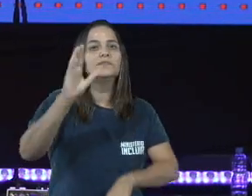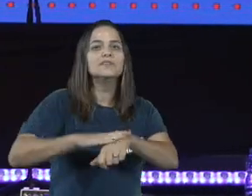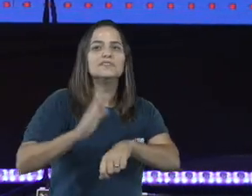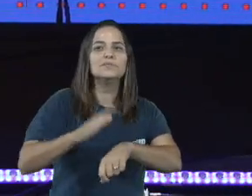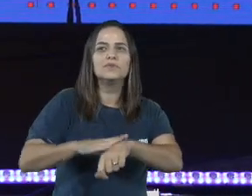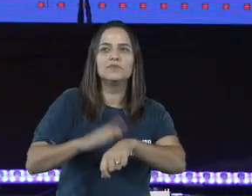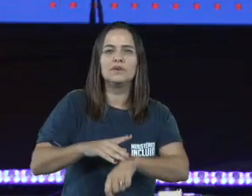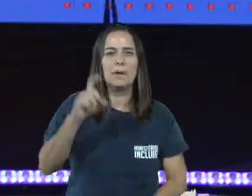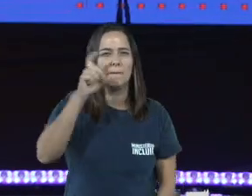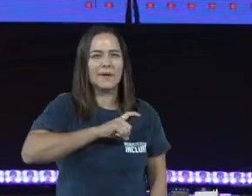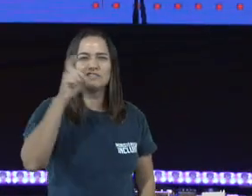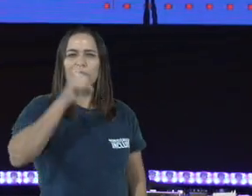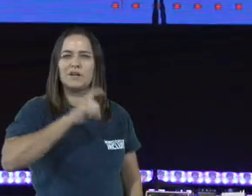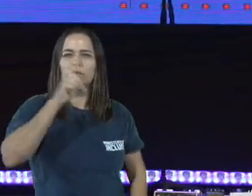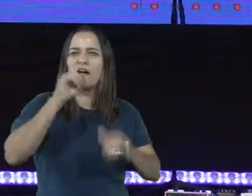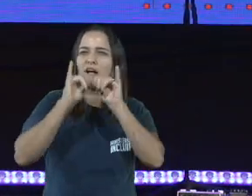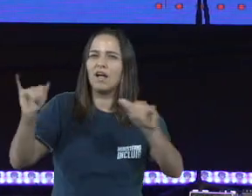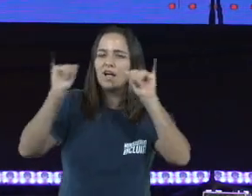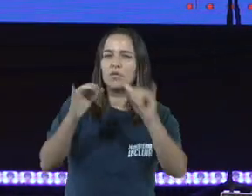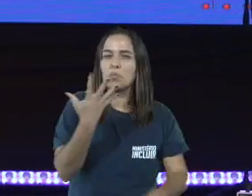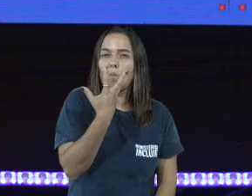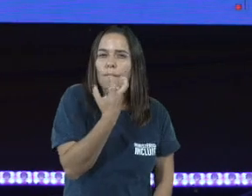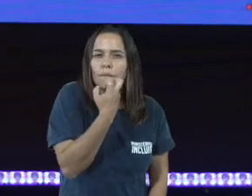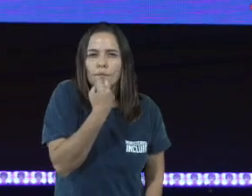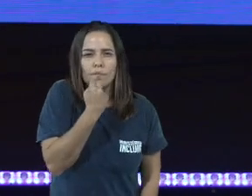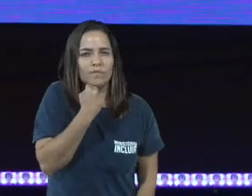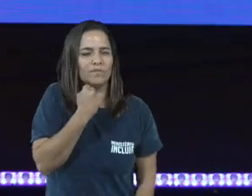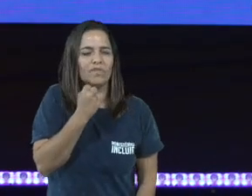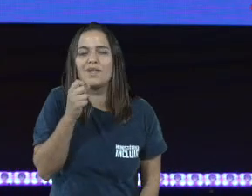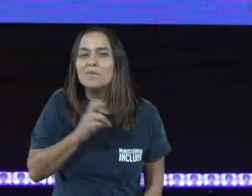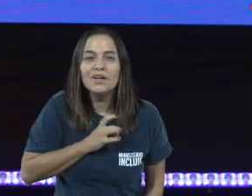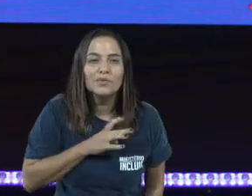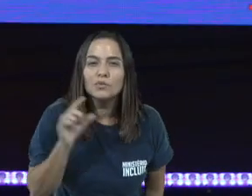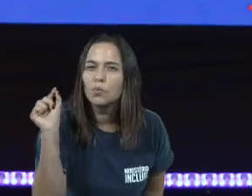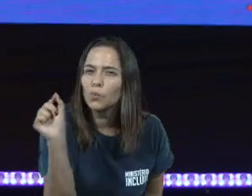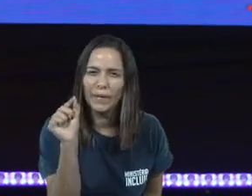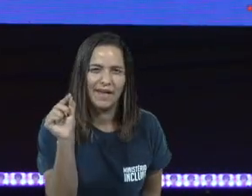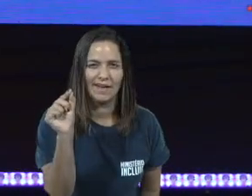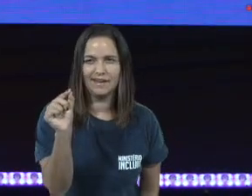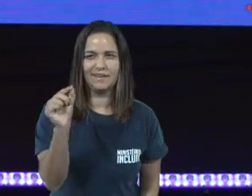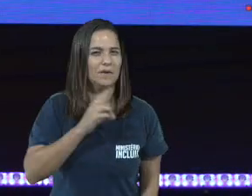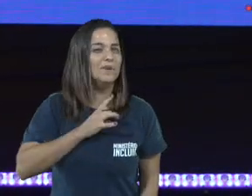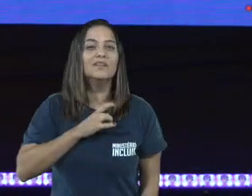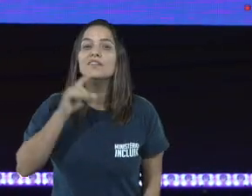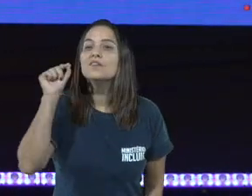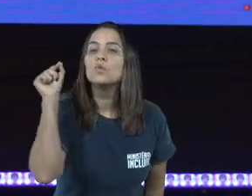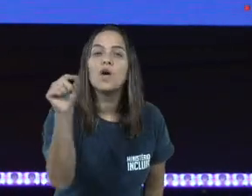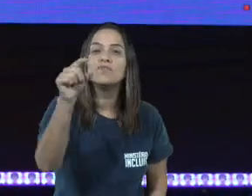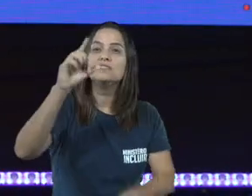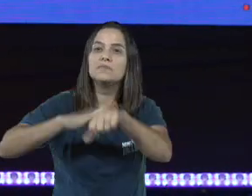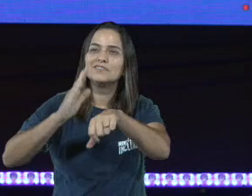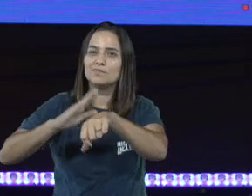sabe que você é o que que amedronta hoje é descobrindo que você tem uma capa de crente de Santa